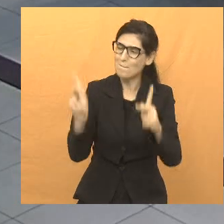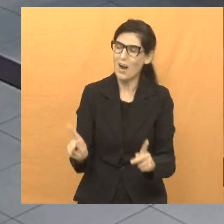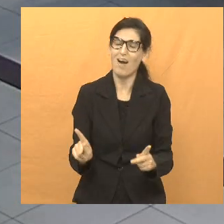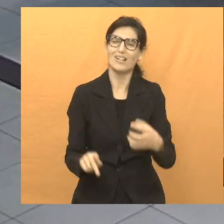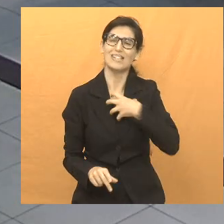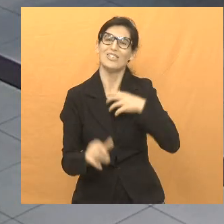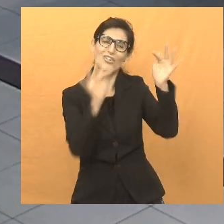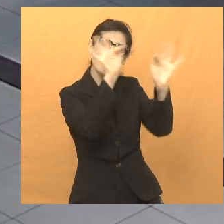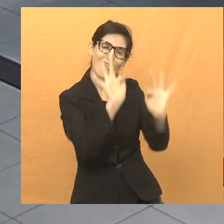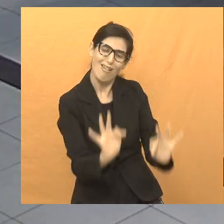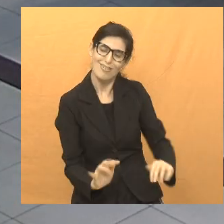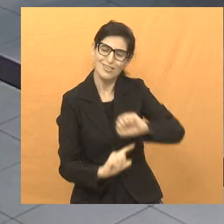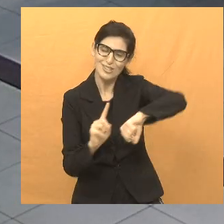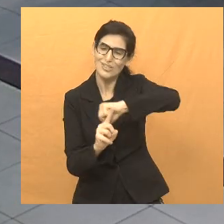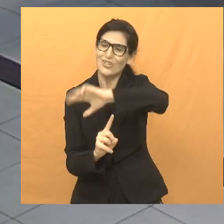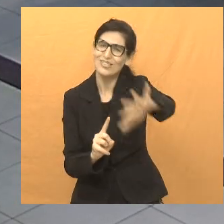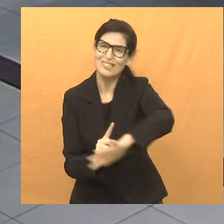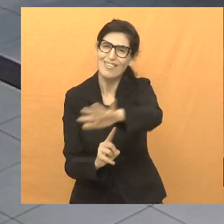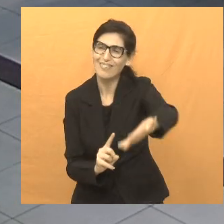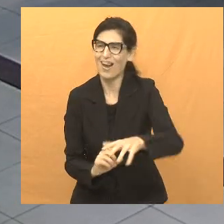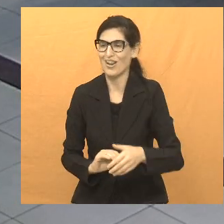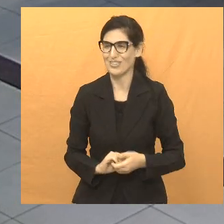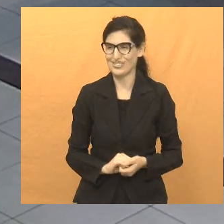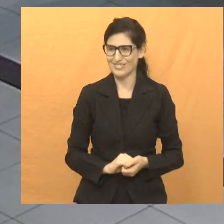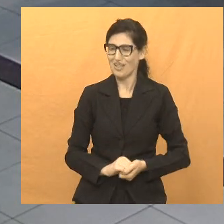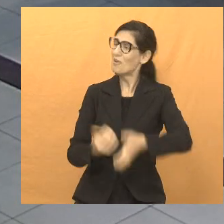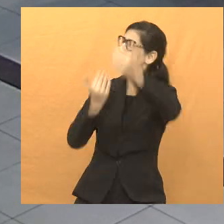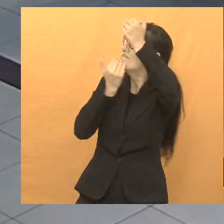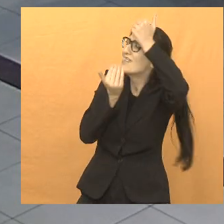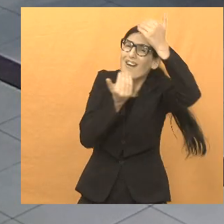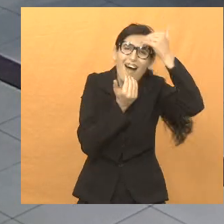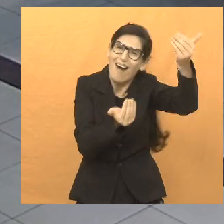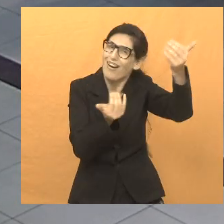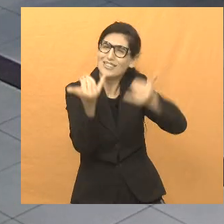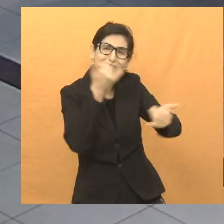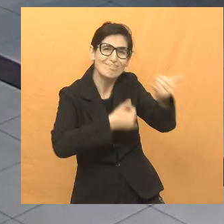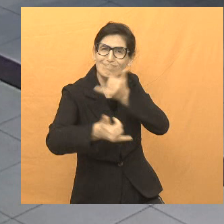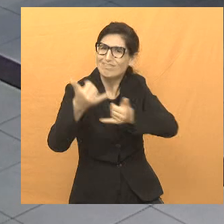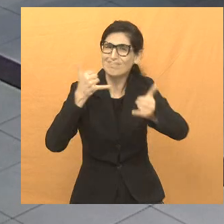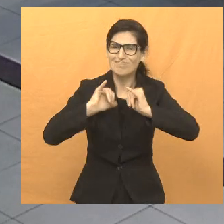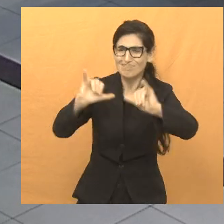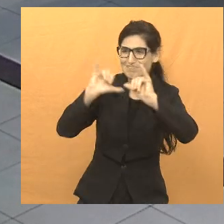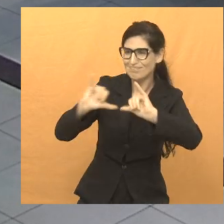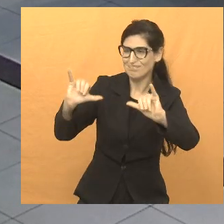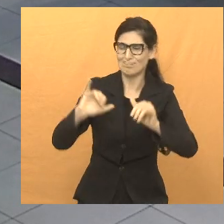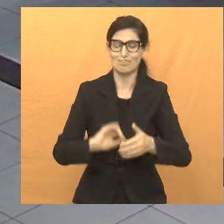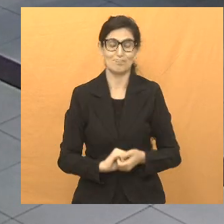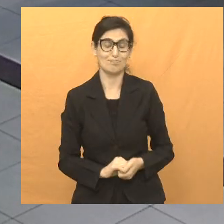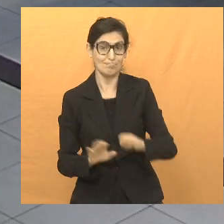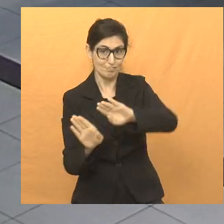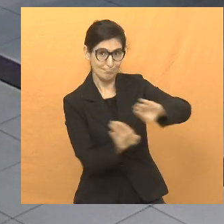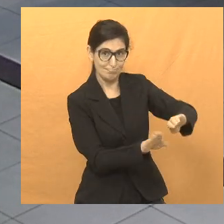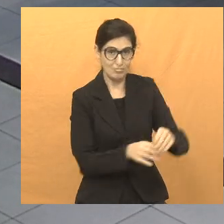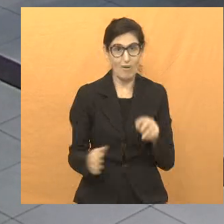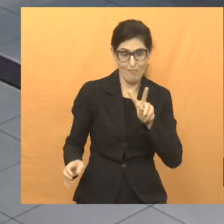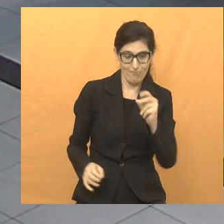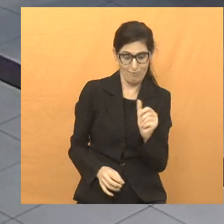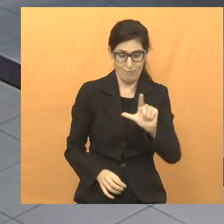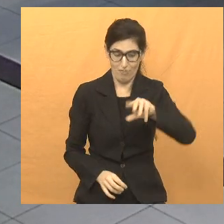Eu agradeço, viu, pelas informações. Obrigado. Gostaria de fazer uma pergunta